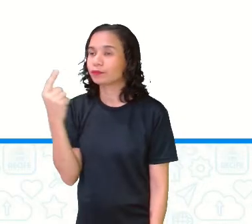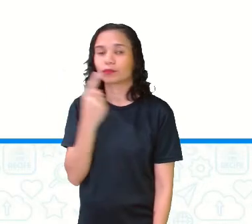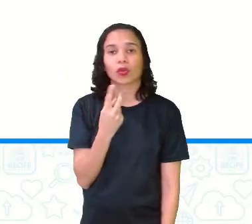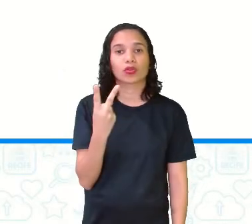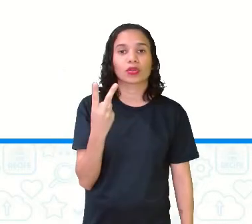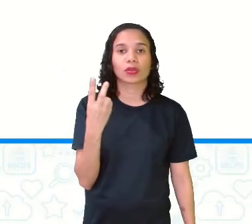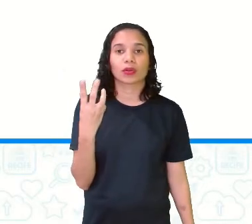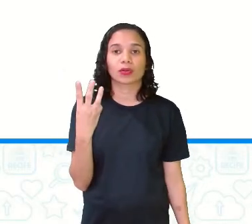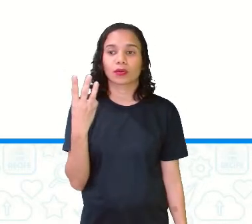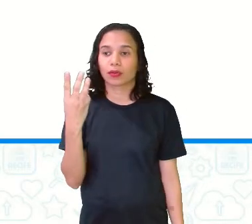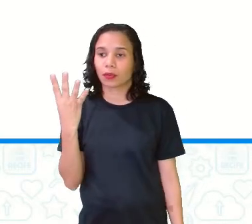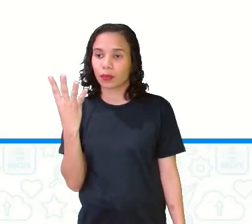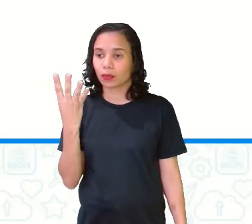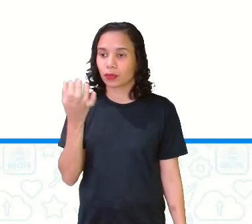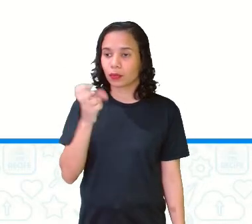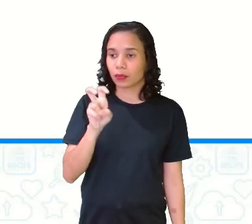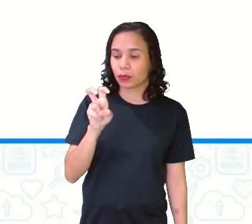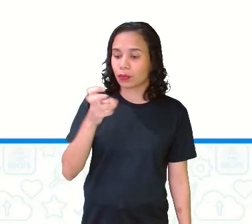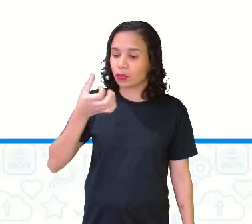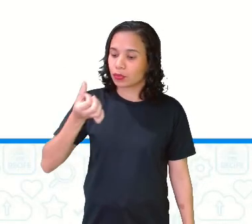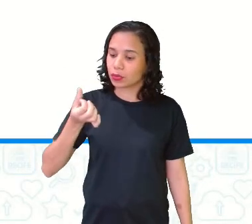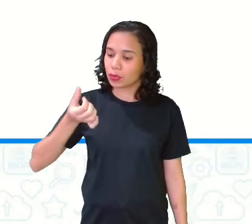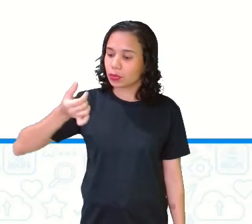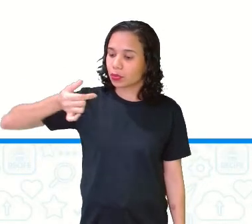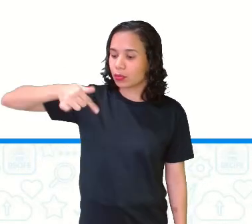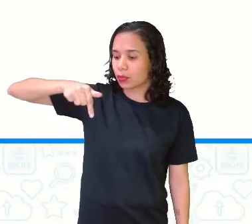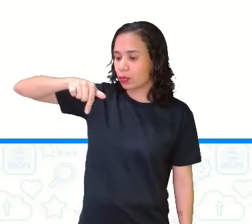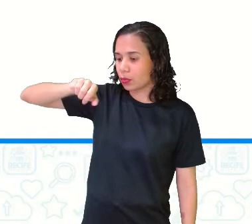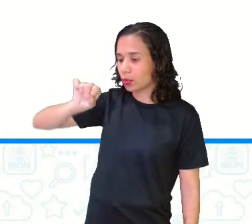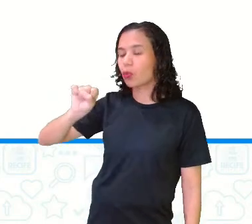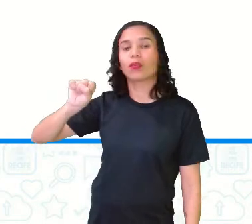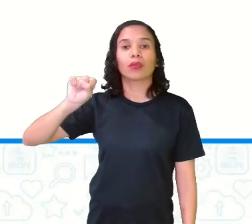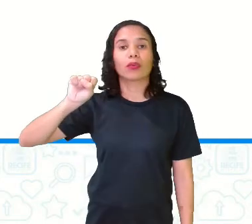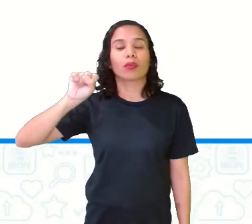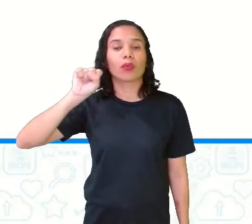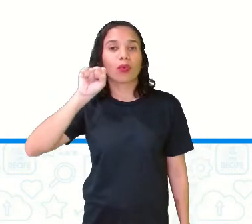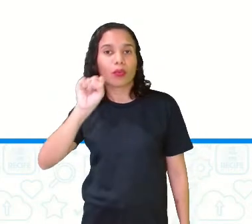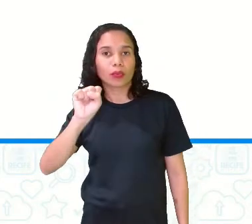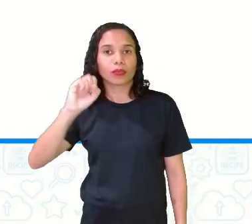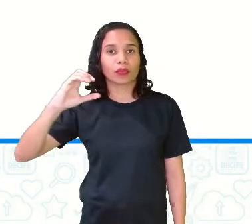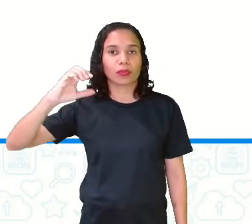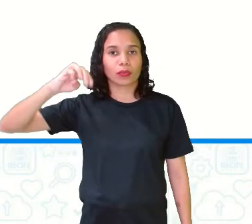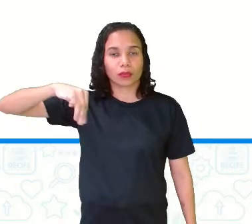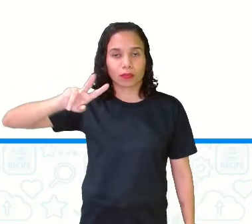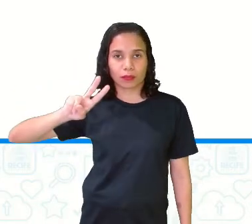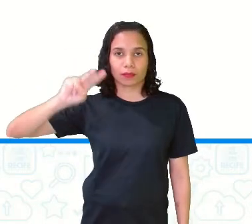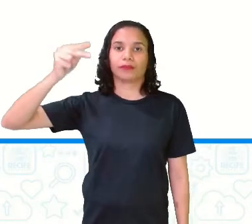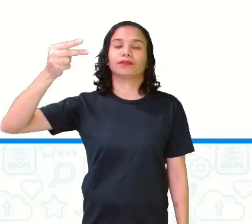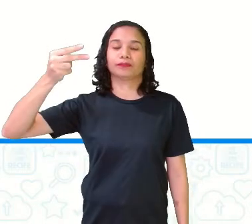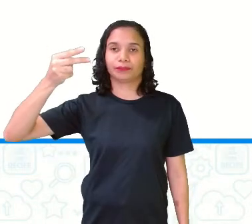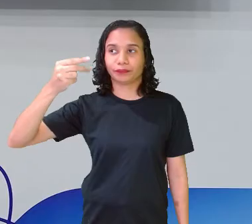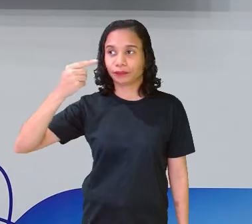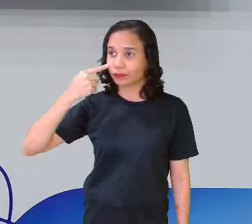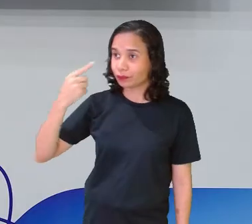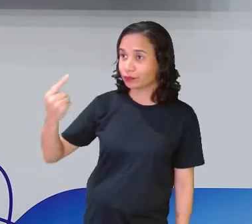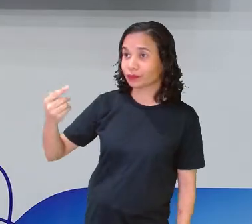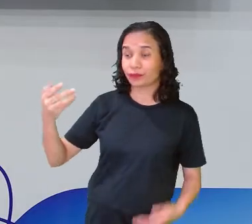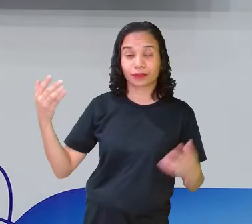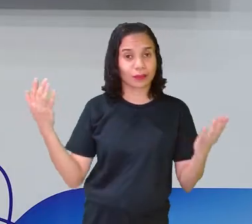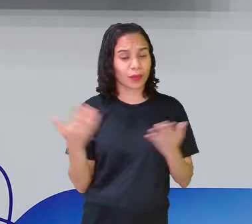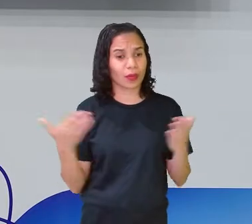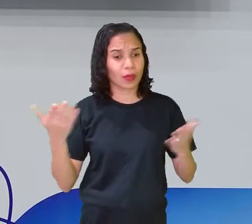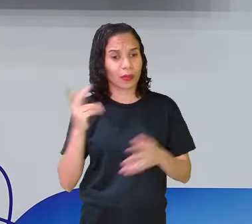1, 2, 3, 4, 5, 6, 7, 8. 8 centímetros quadrados. E